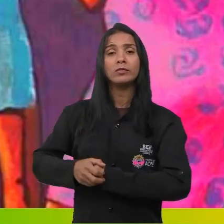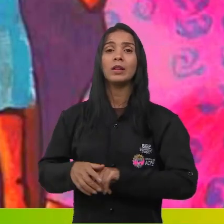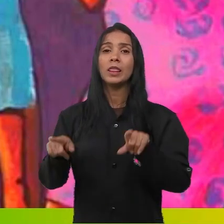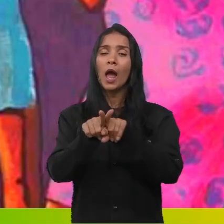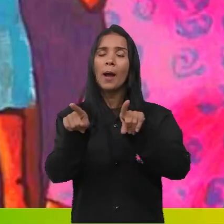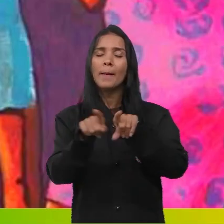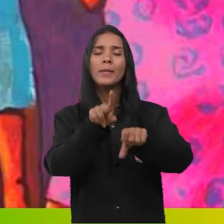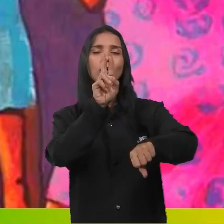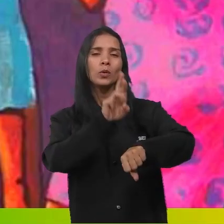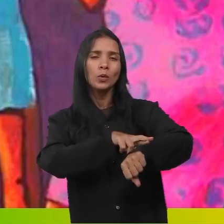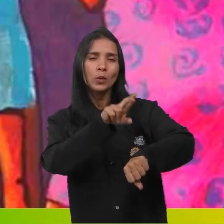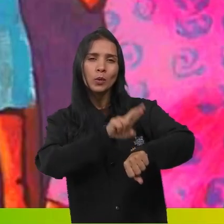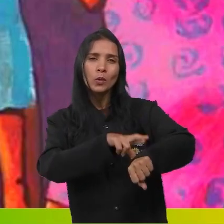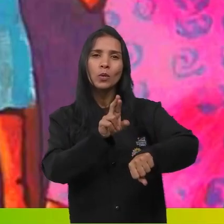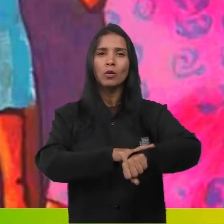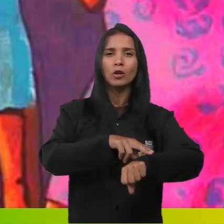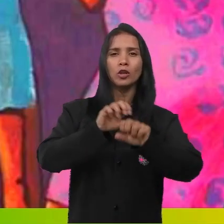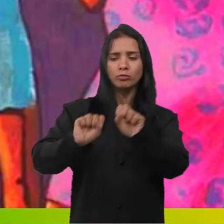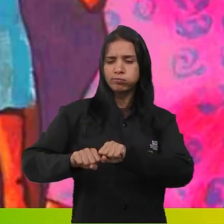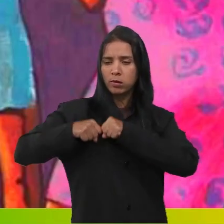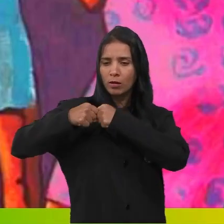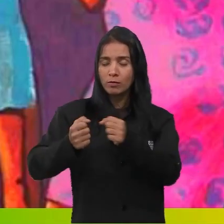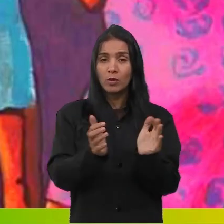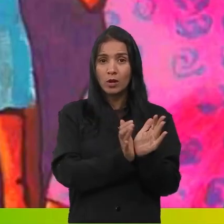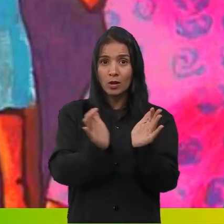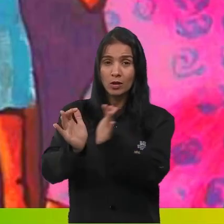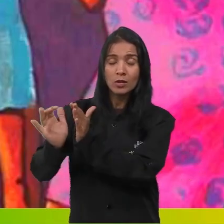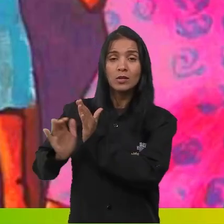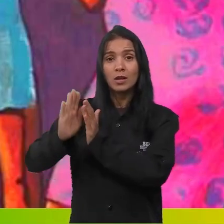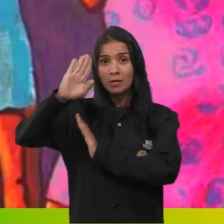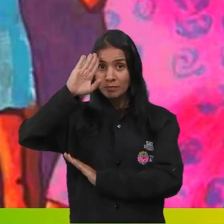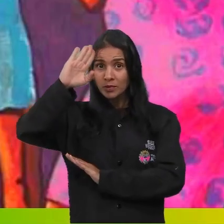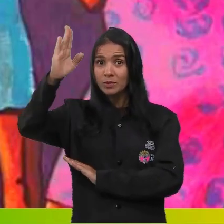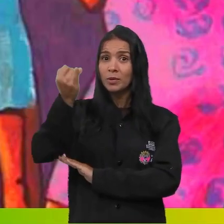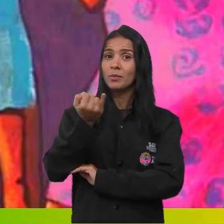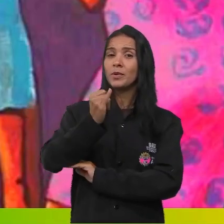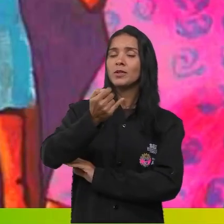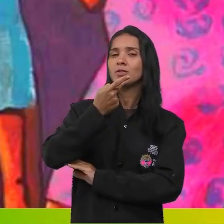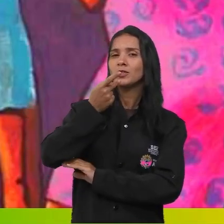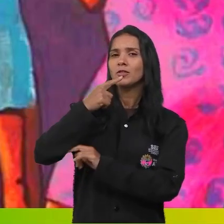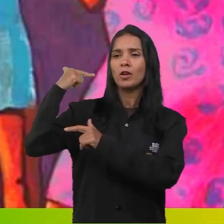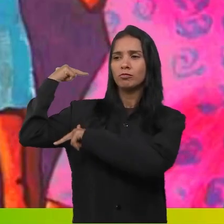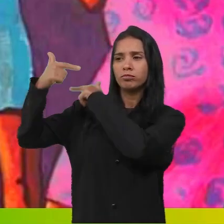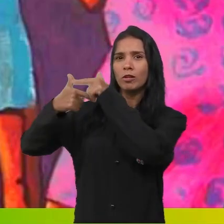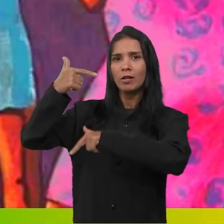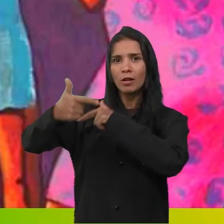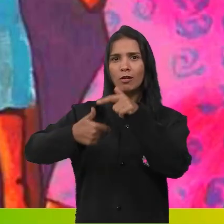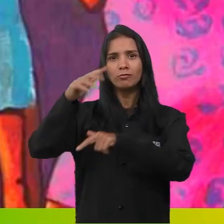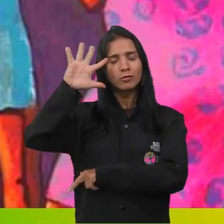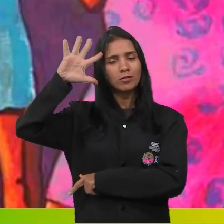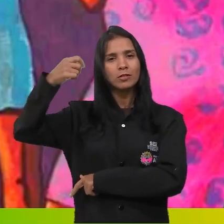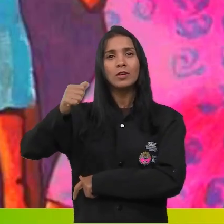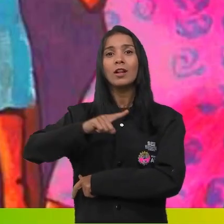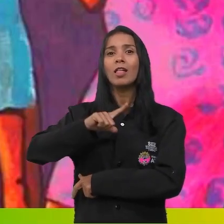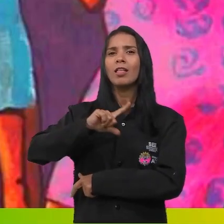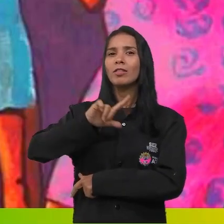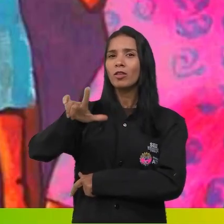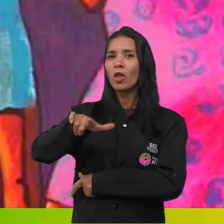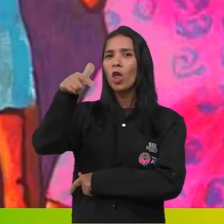força coletiva e principalmente quando a gente fala da herança africana, nós temos algo muito interessante